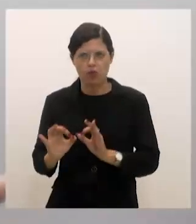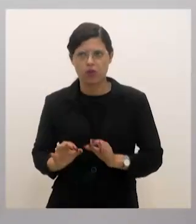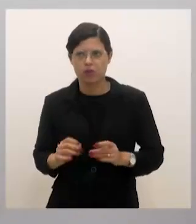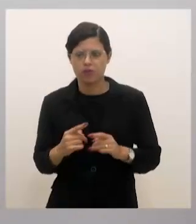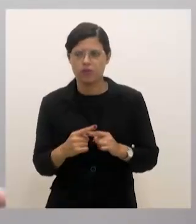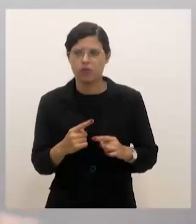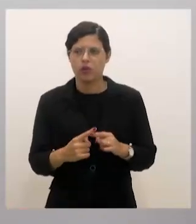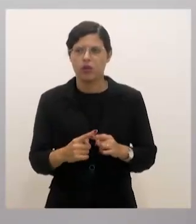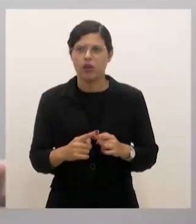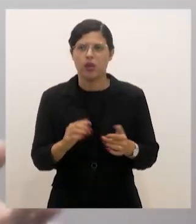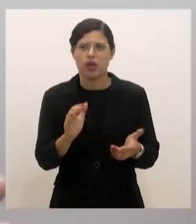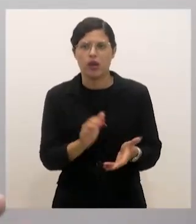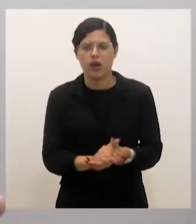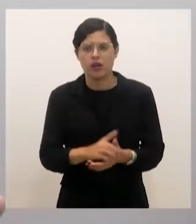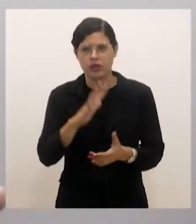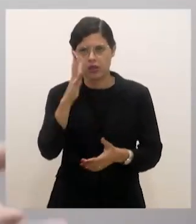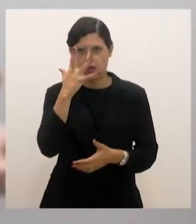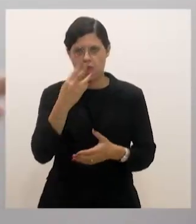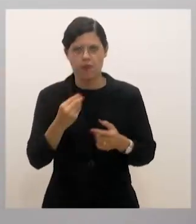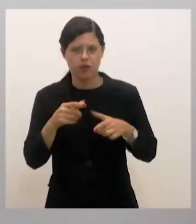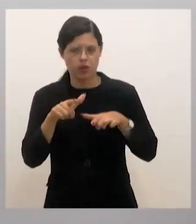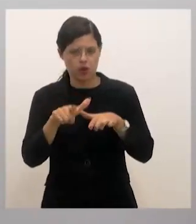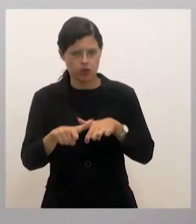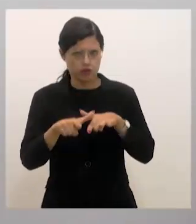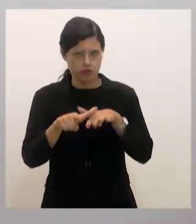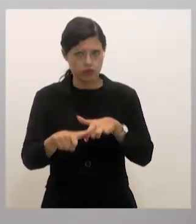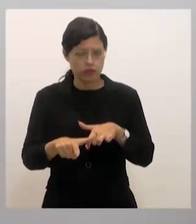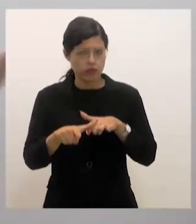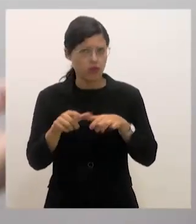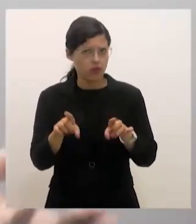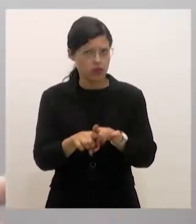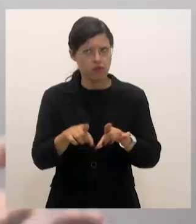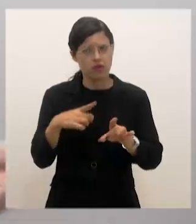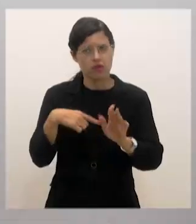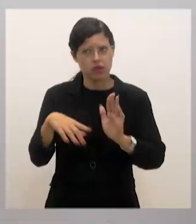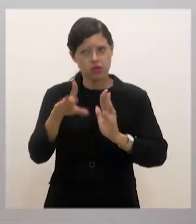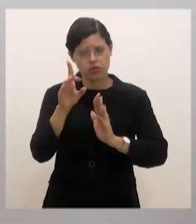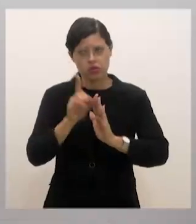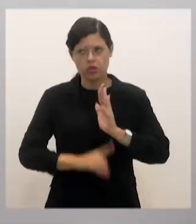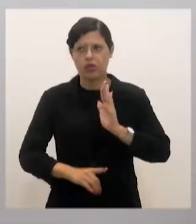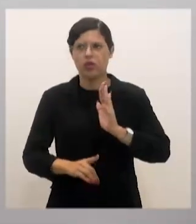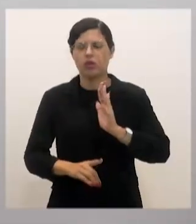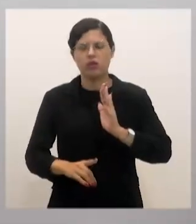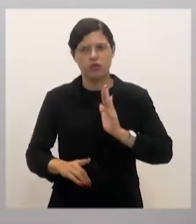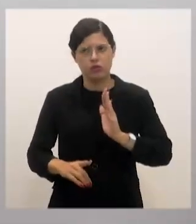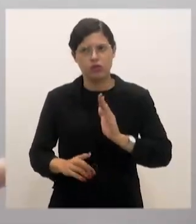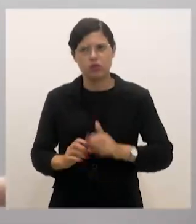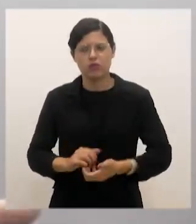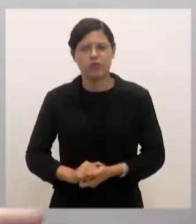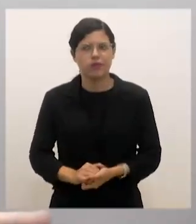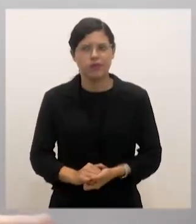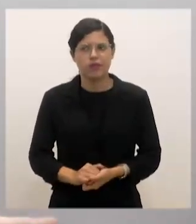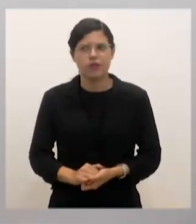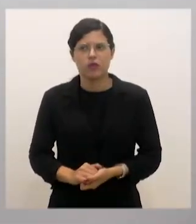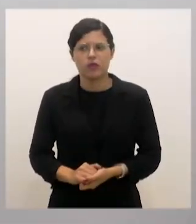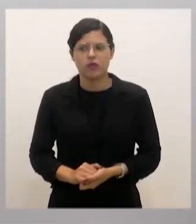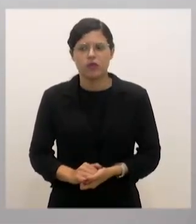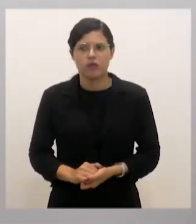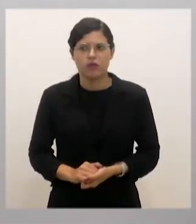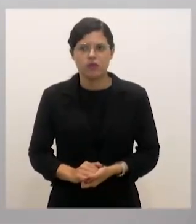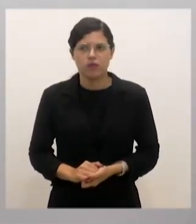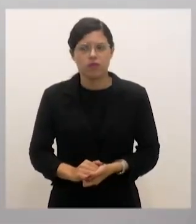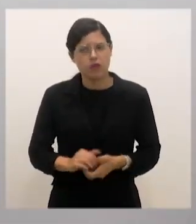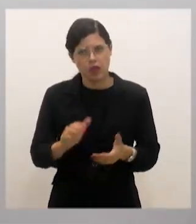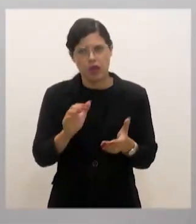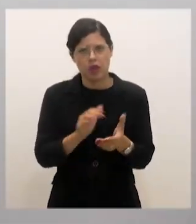quem casa na Umbanda e no Candomblé também tem direito de associar esse casamento na forma